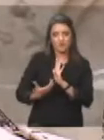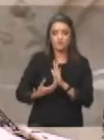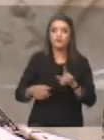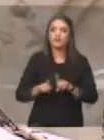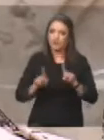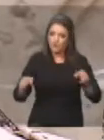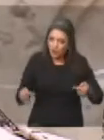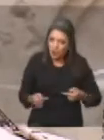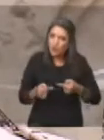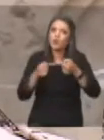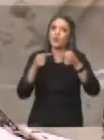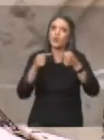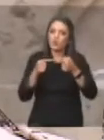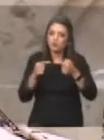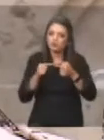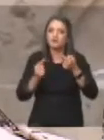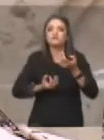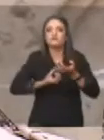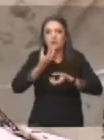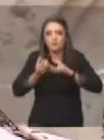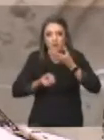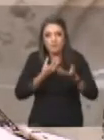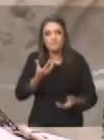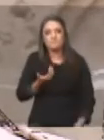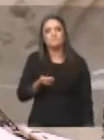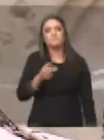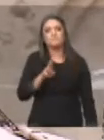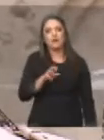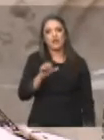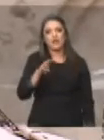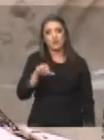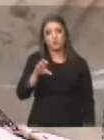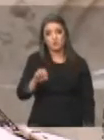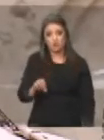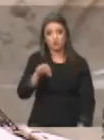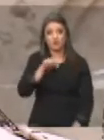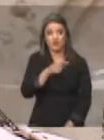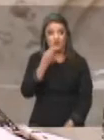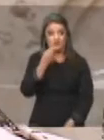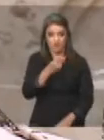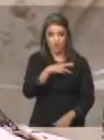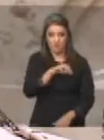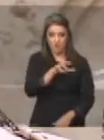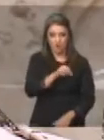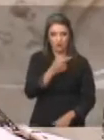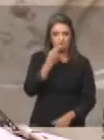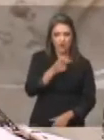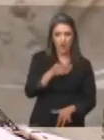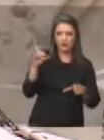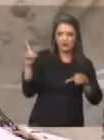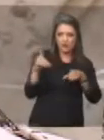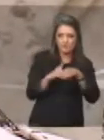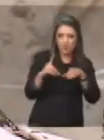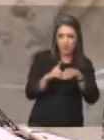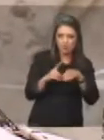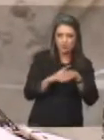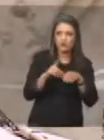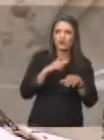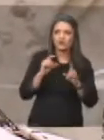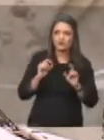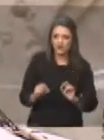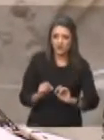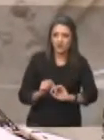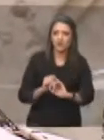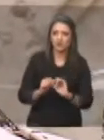a versão apresentada por Raimundo. Mauro Sérgio disse que os depósitos realizados por Raimundo Filho para a sua